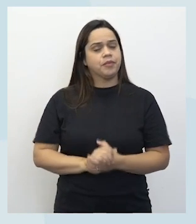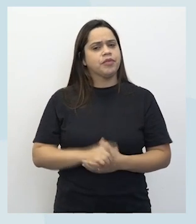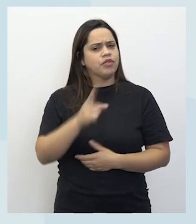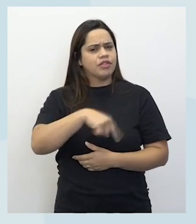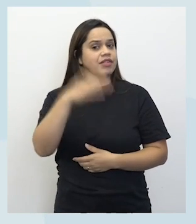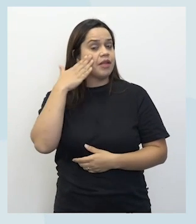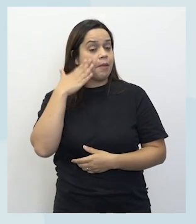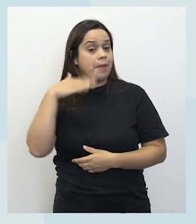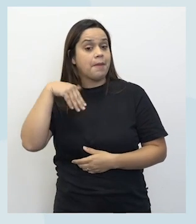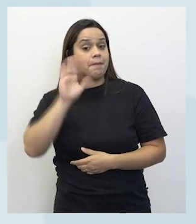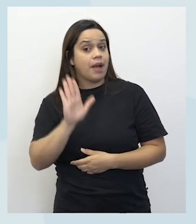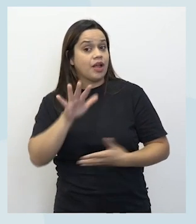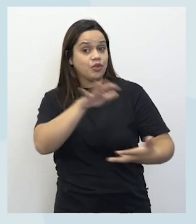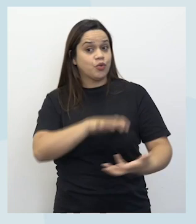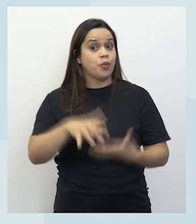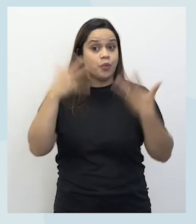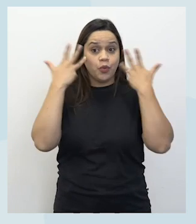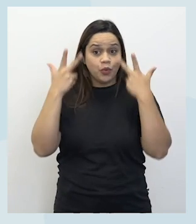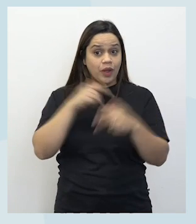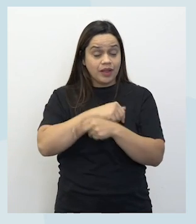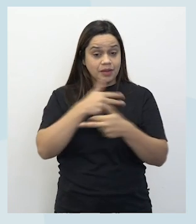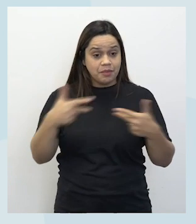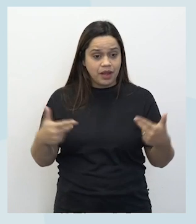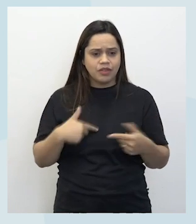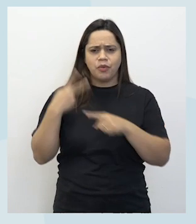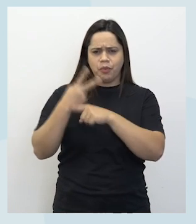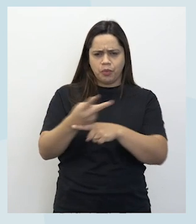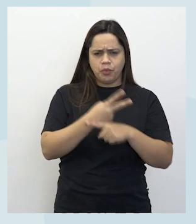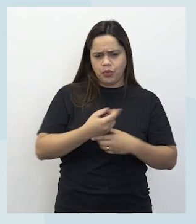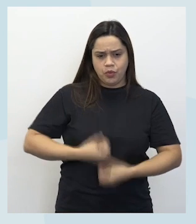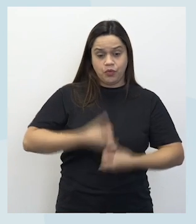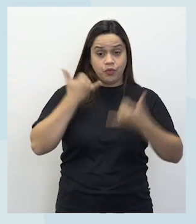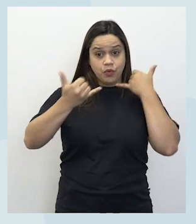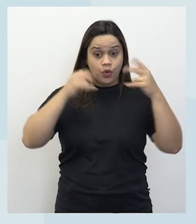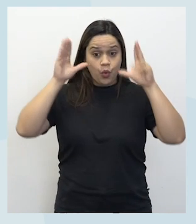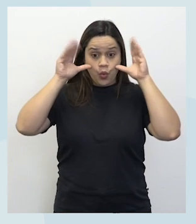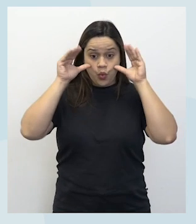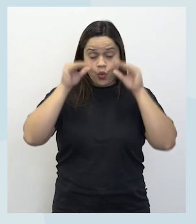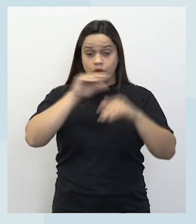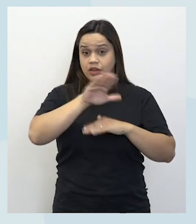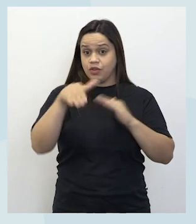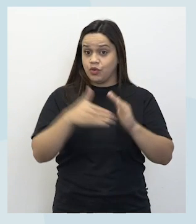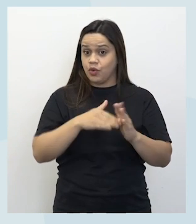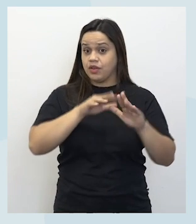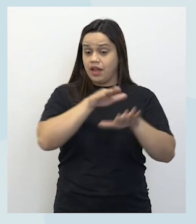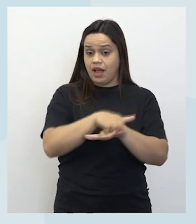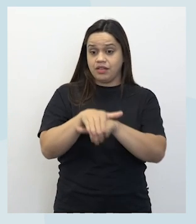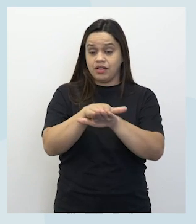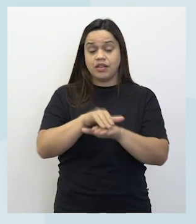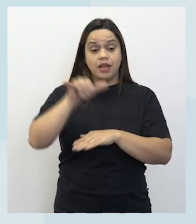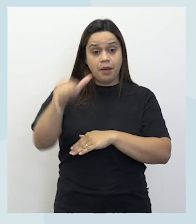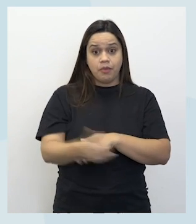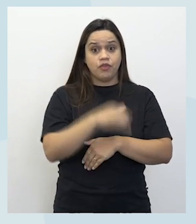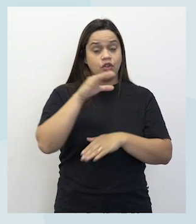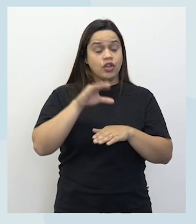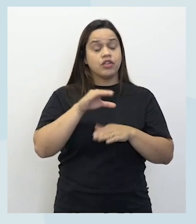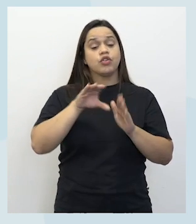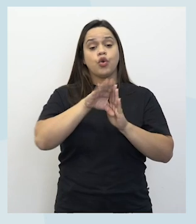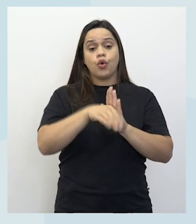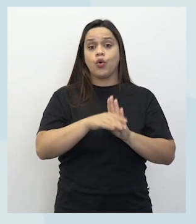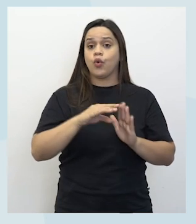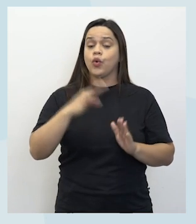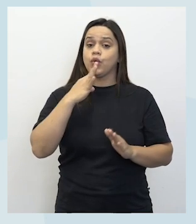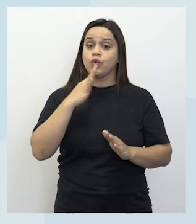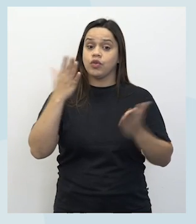saber mais sobre esse mundo animal? Procure informações e curiosidades sobre a tartaruga e aproveite os conceitos e conhecimentos que